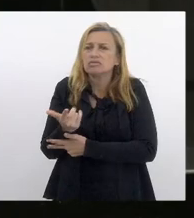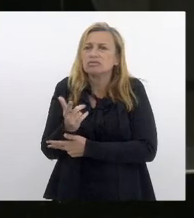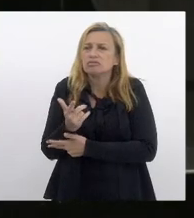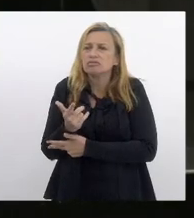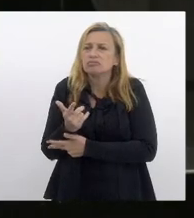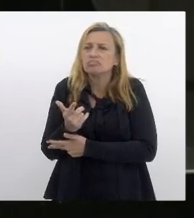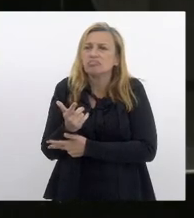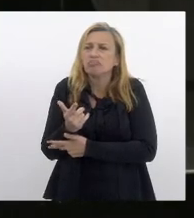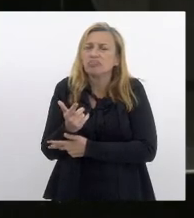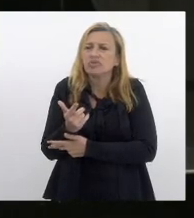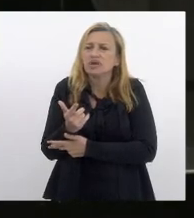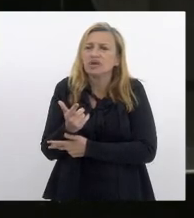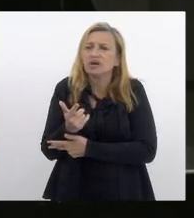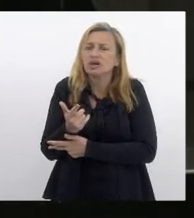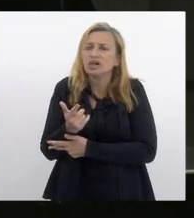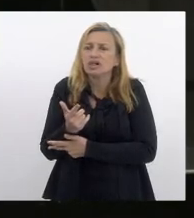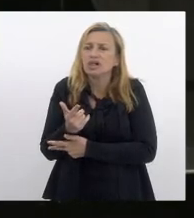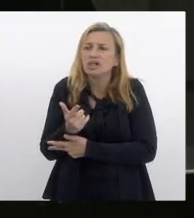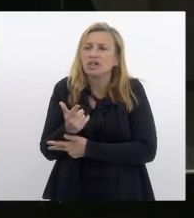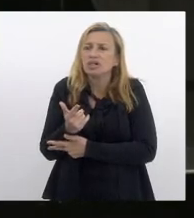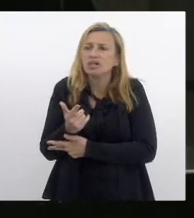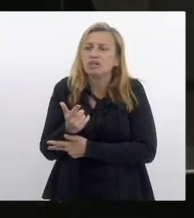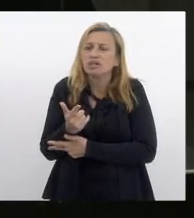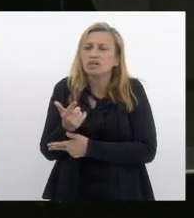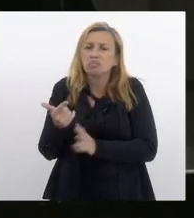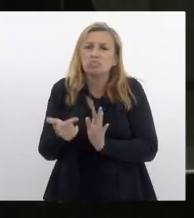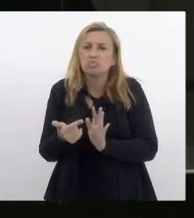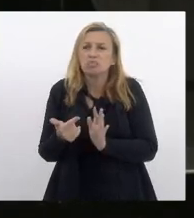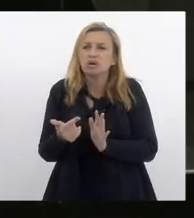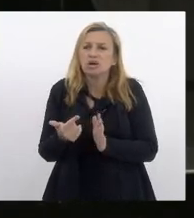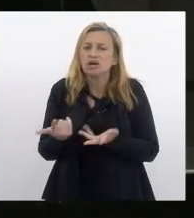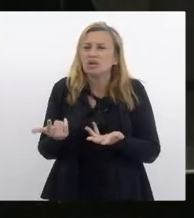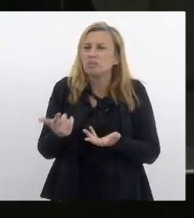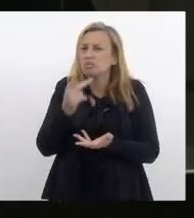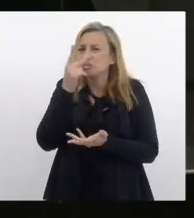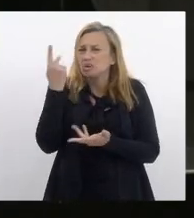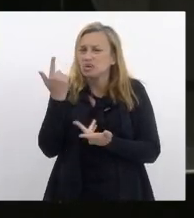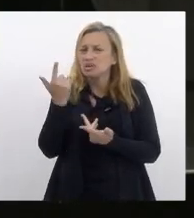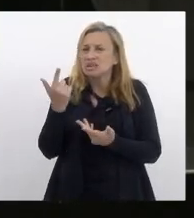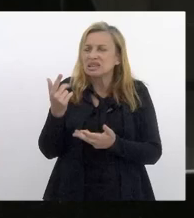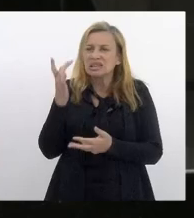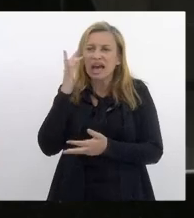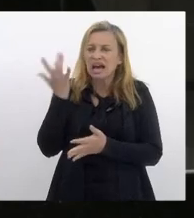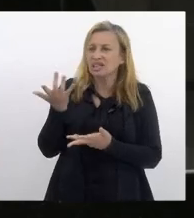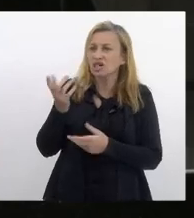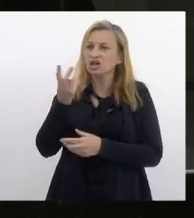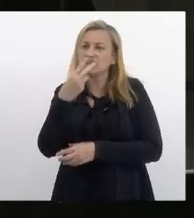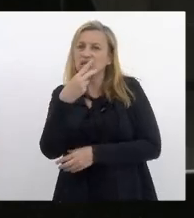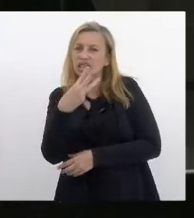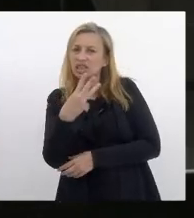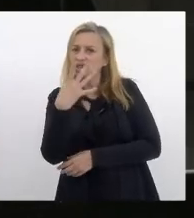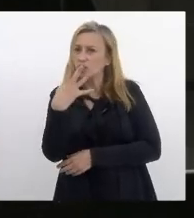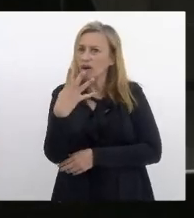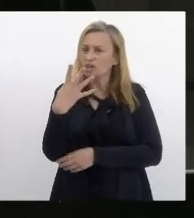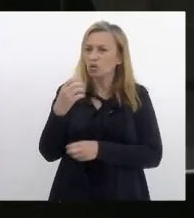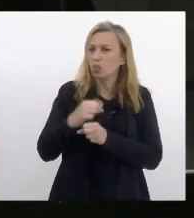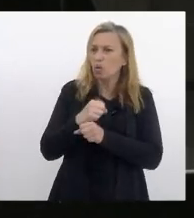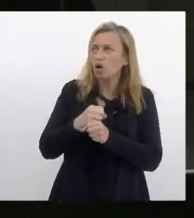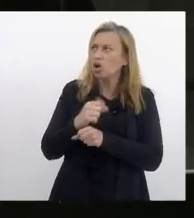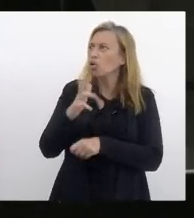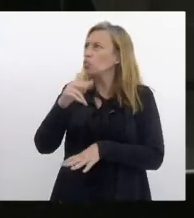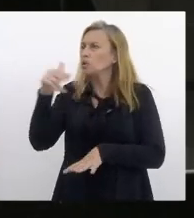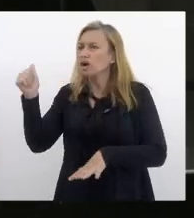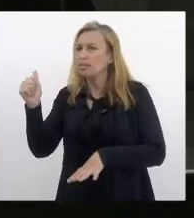inquestionavelmente, despontam para o anonimato. Então, daqui a 3, 4 anos, nós jamais vamos